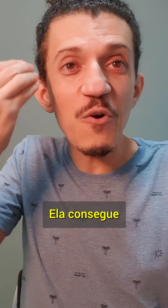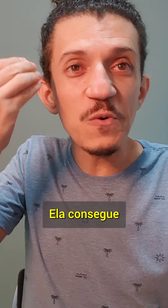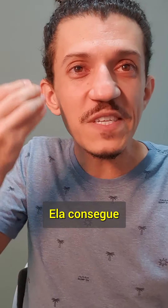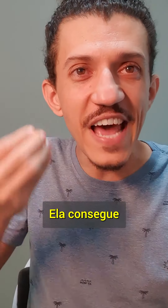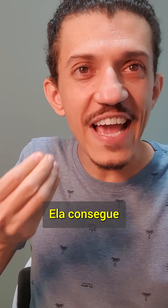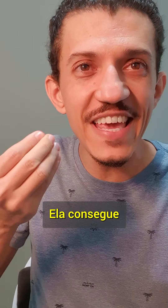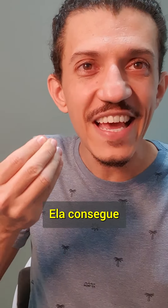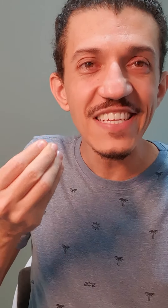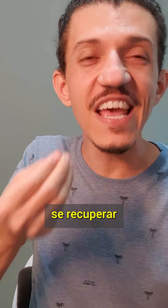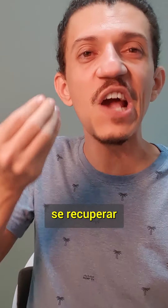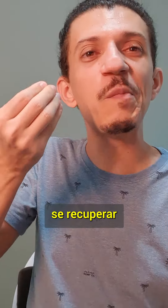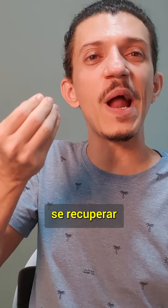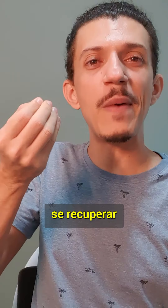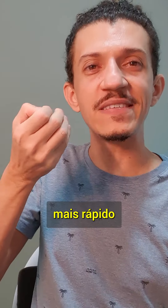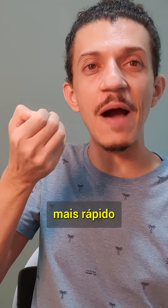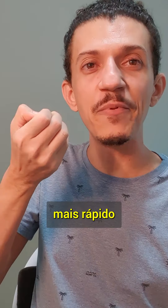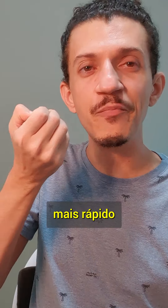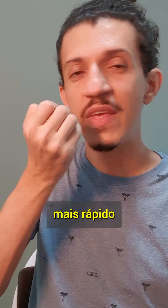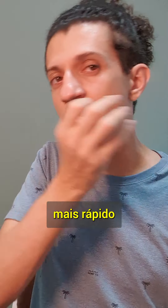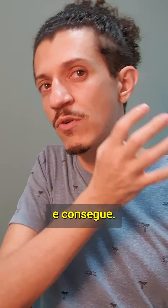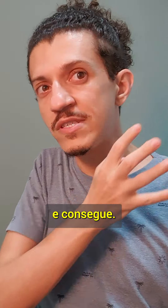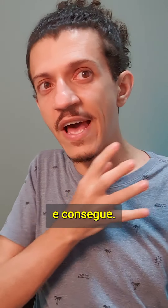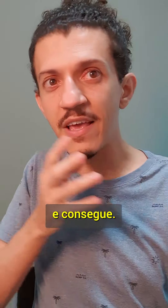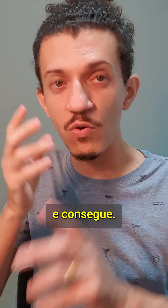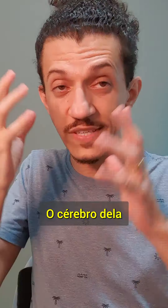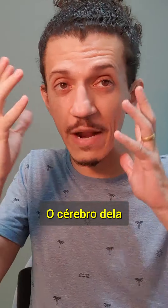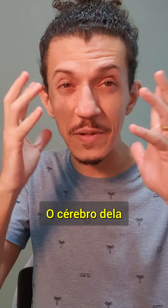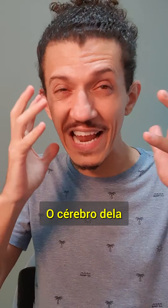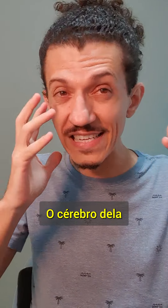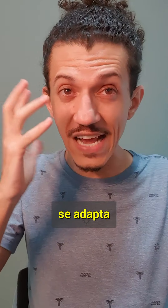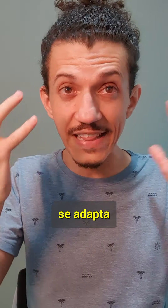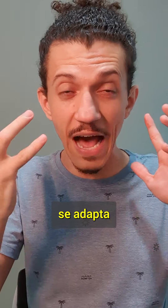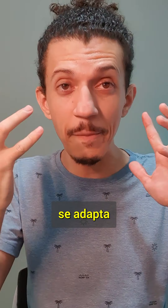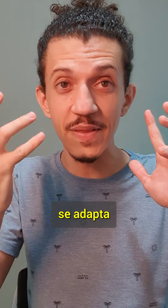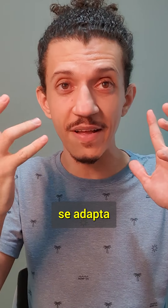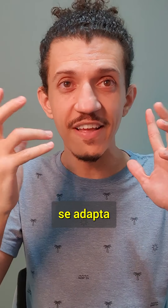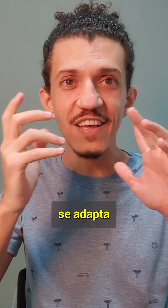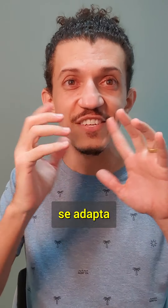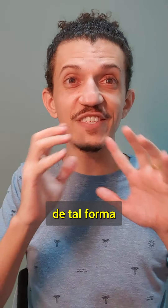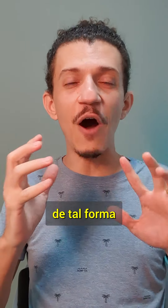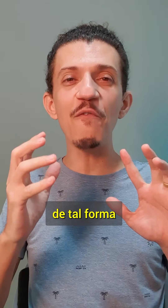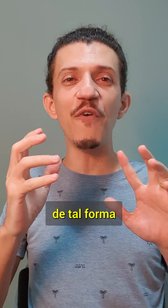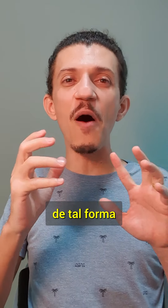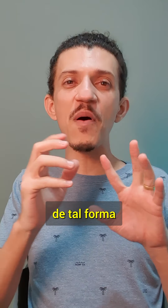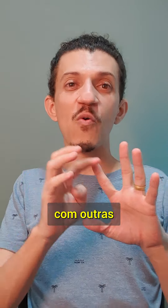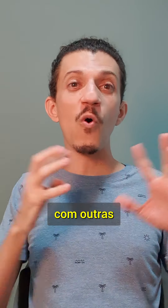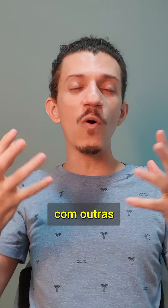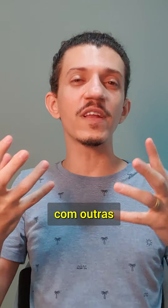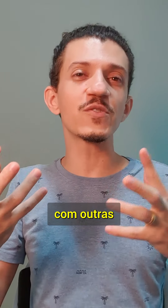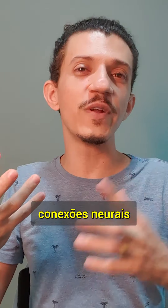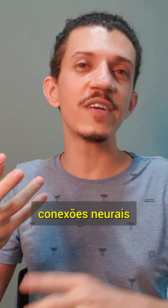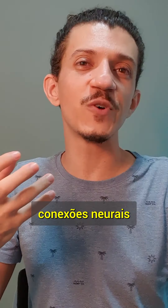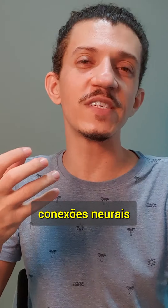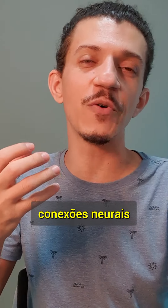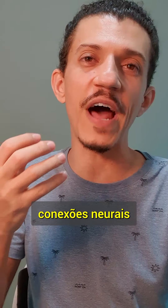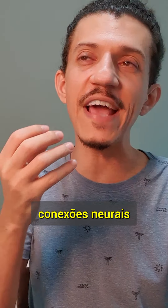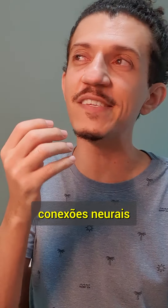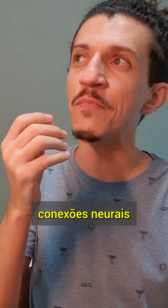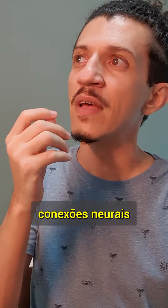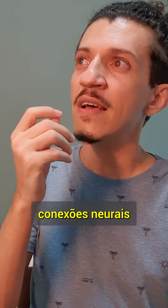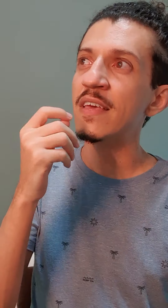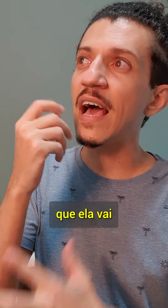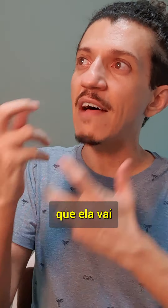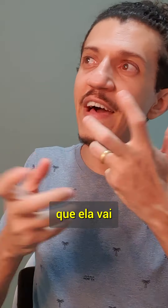ela consegue se recuperar mais rápido e consegue, o cérebro dela se adapta de tal forma com outras conexões